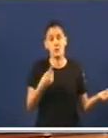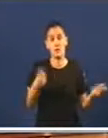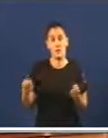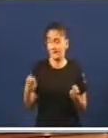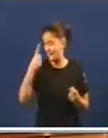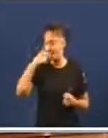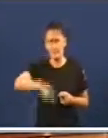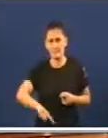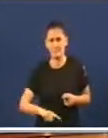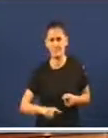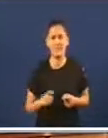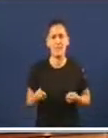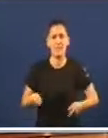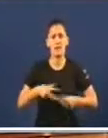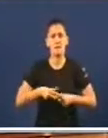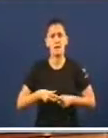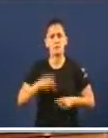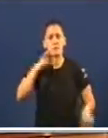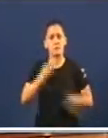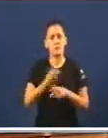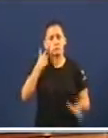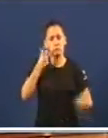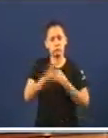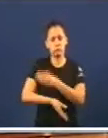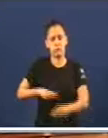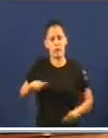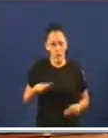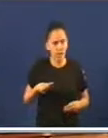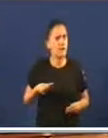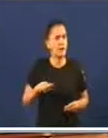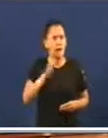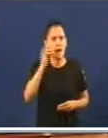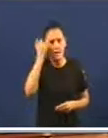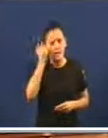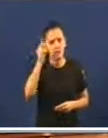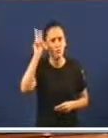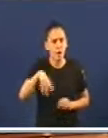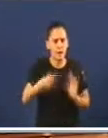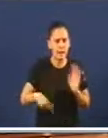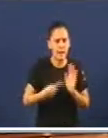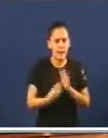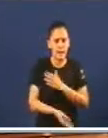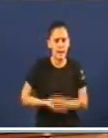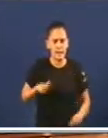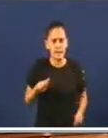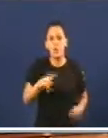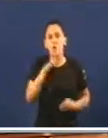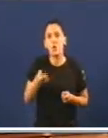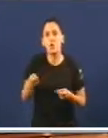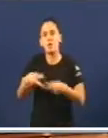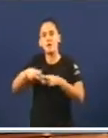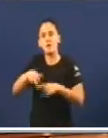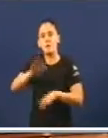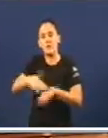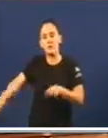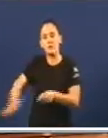tanto, articular mecanismos que permitan exercer ese control das iniciativas non legislativas aprobadas, dotando ditos mecanismos de